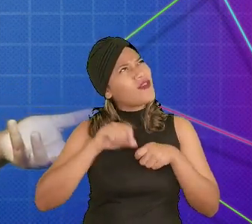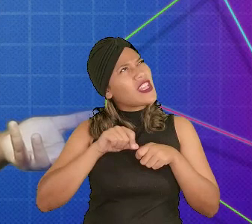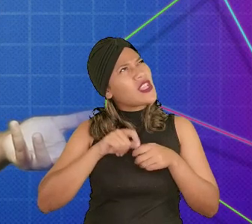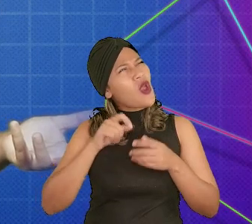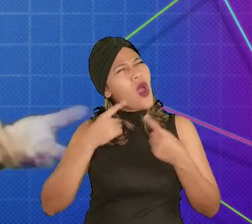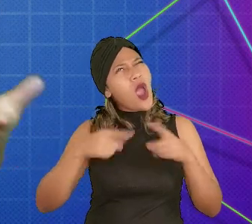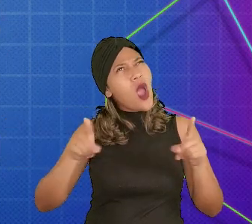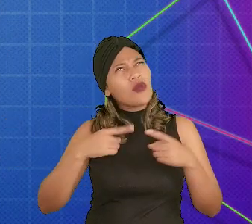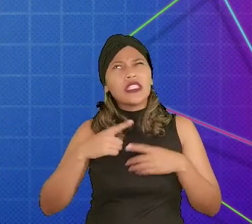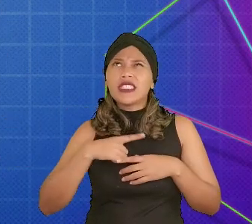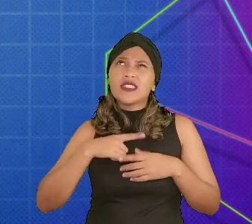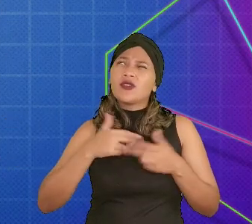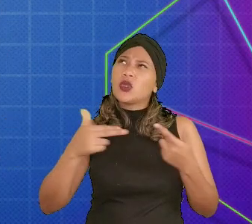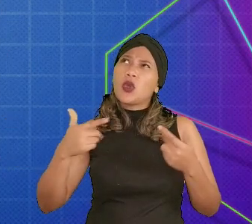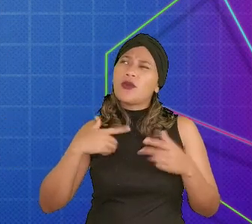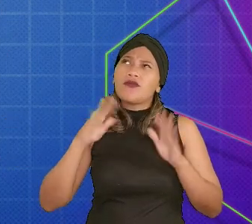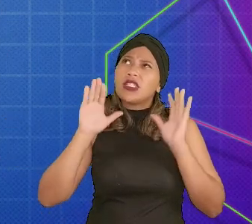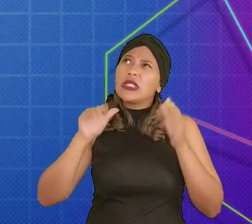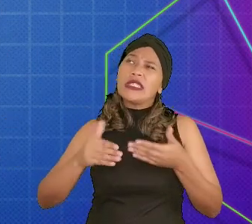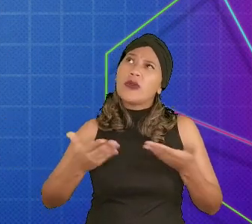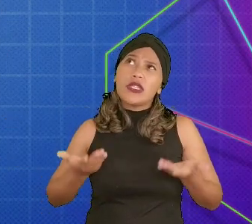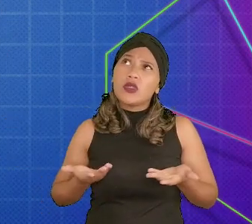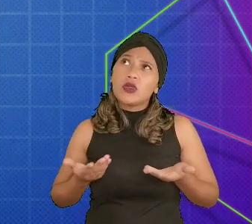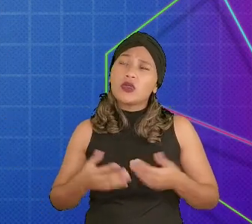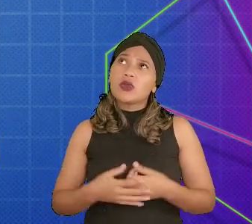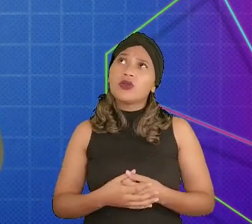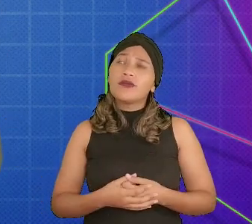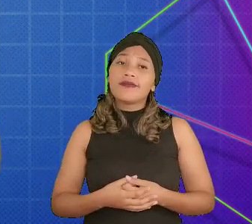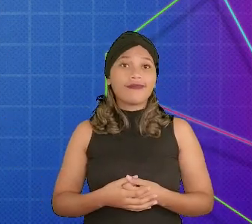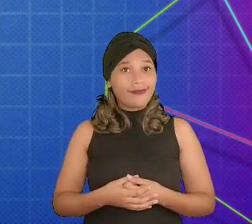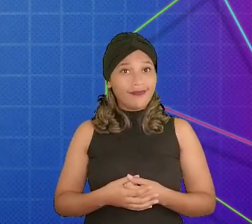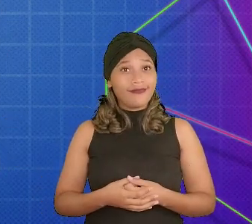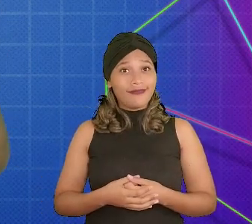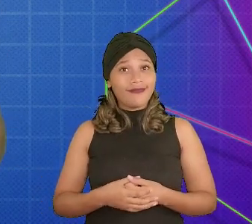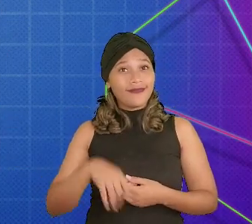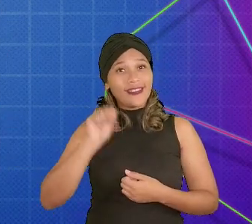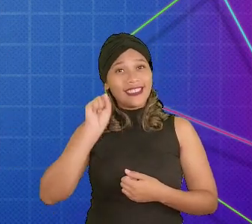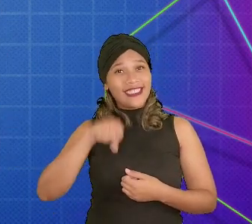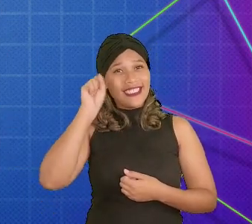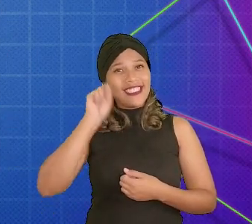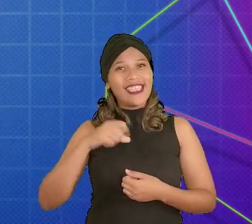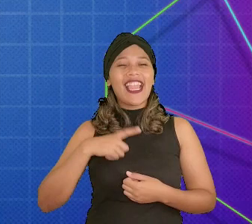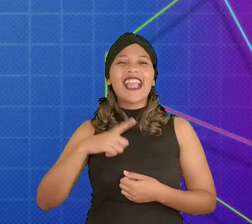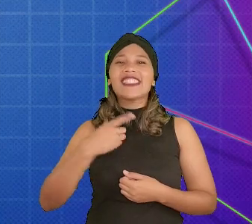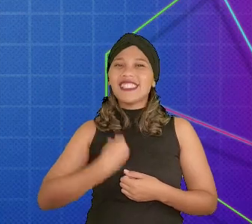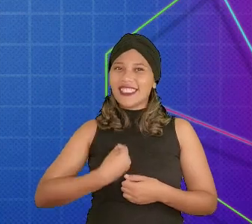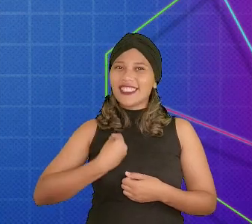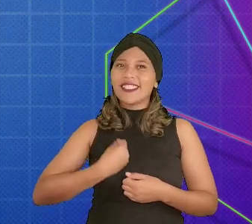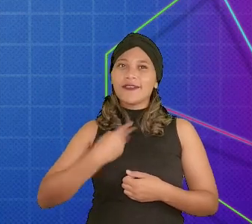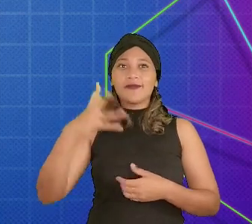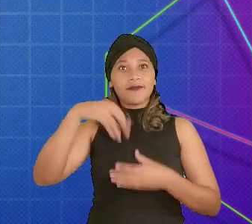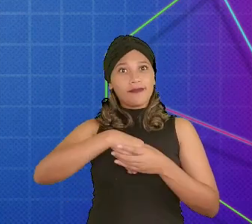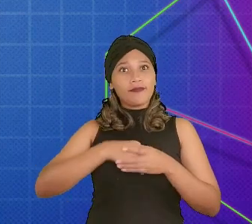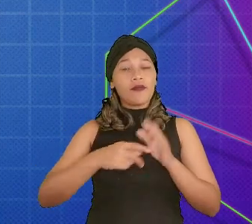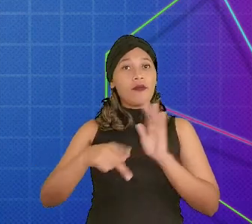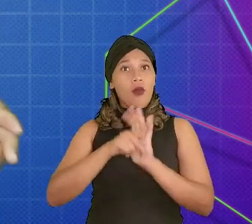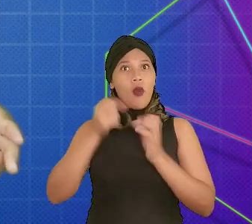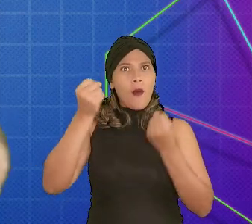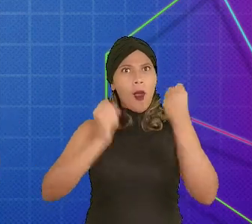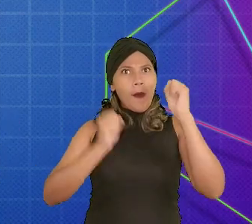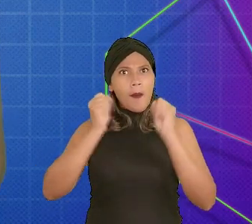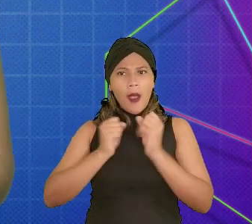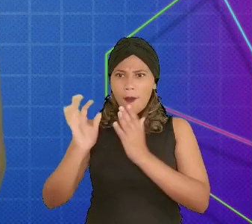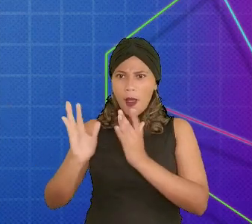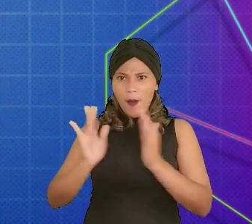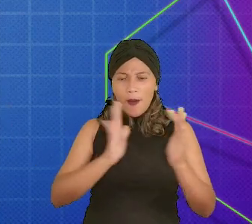trabalhar com áudio? Existe alguma ferramenta específica para isso? Sim, galera, existe. Dentro da indústria de